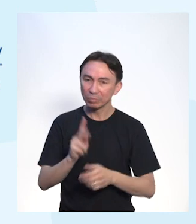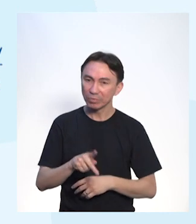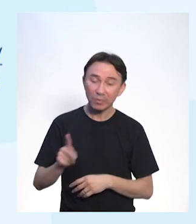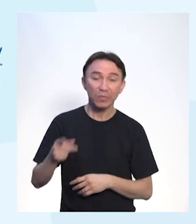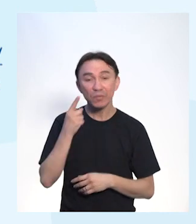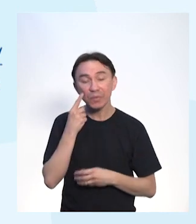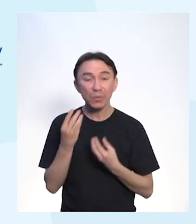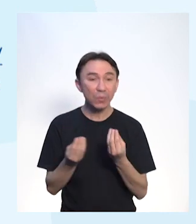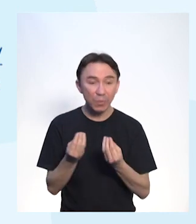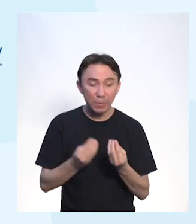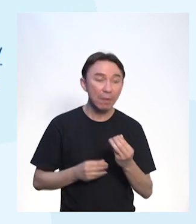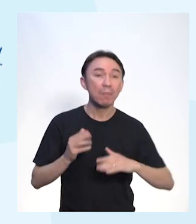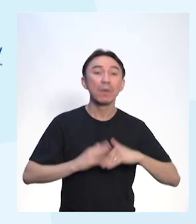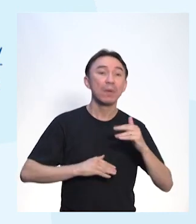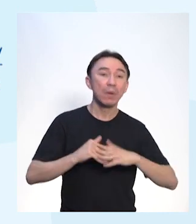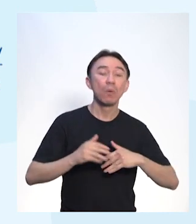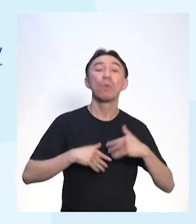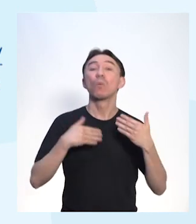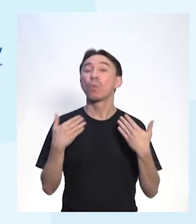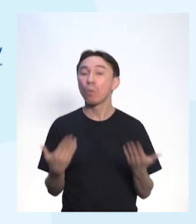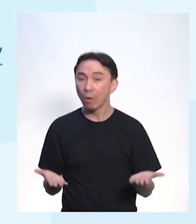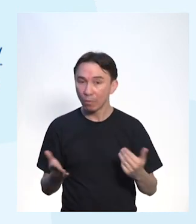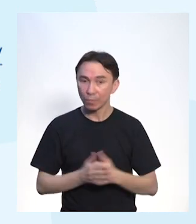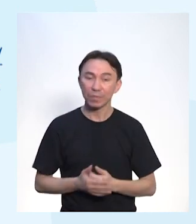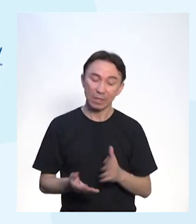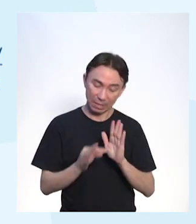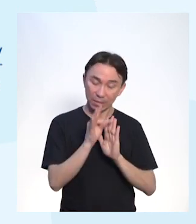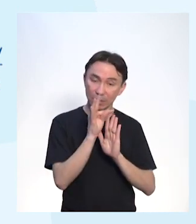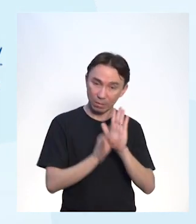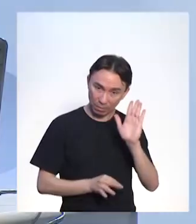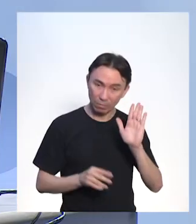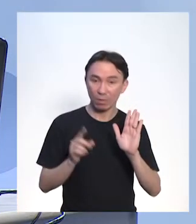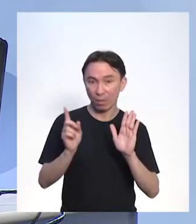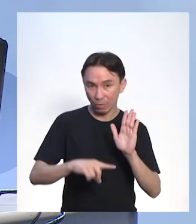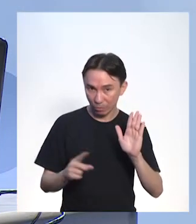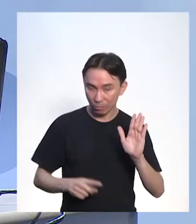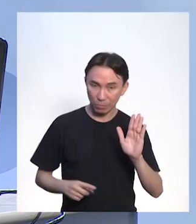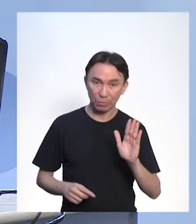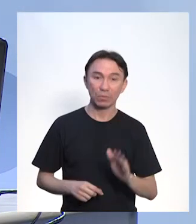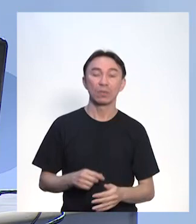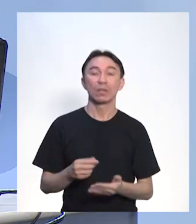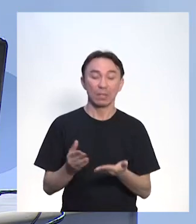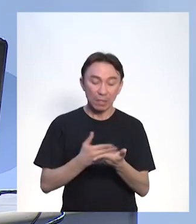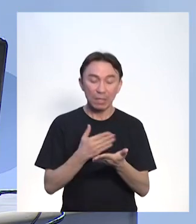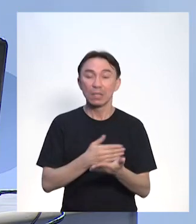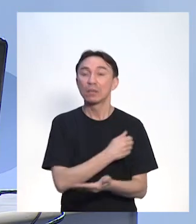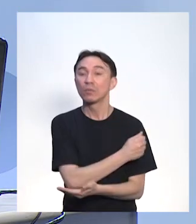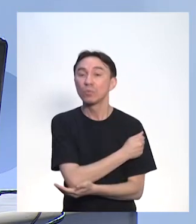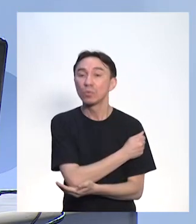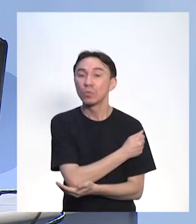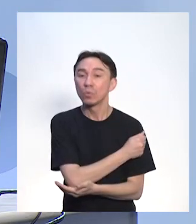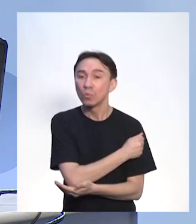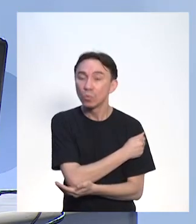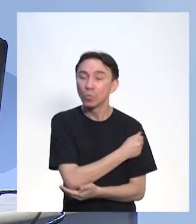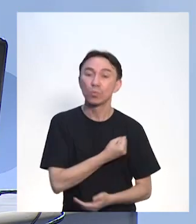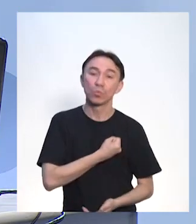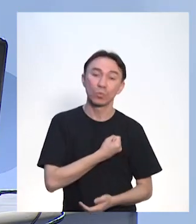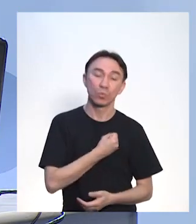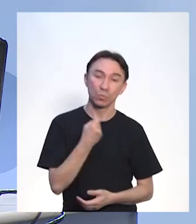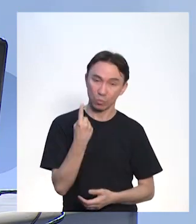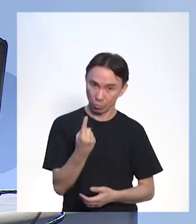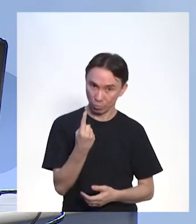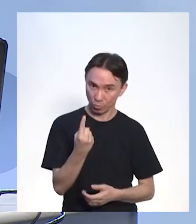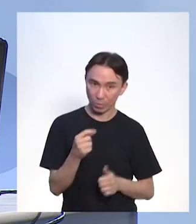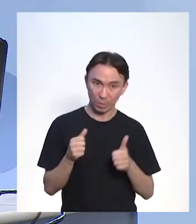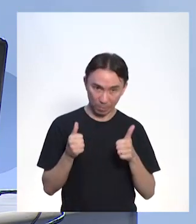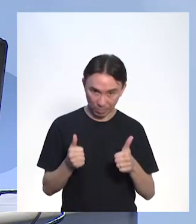trabalhadas, né? Então, esse texto eu tirei do volume 1 do Caderno do Aluno, então, e é a atividade 8, né? Só que eu peguei da versão